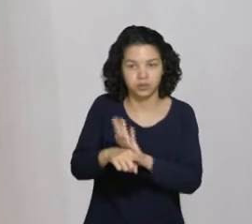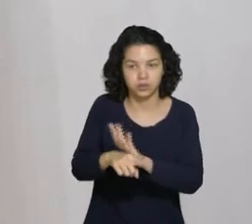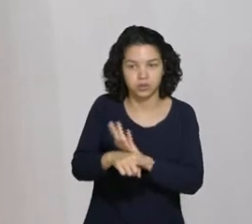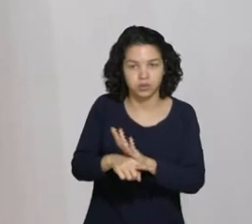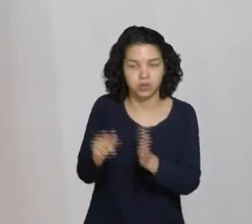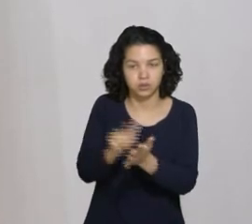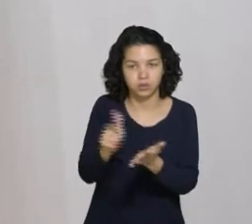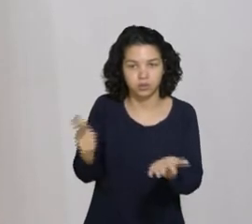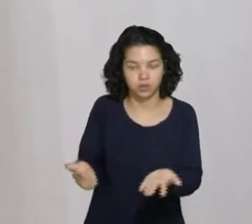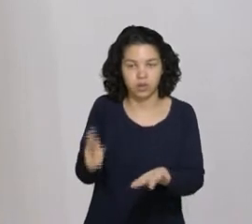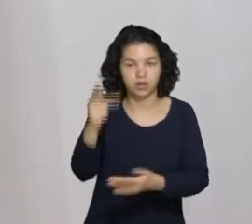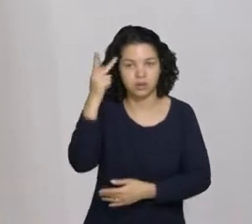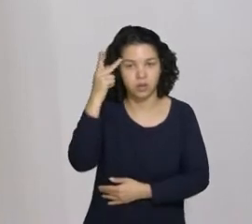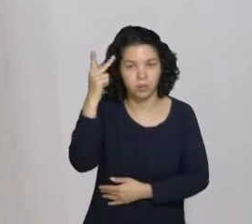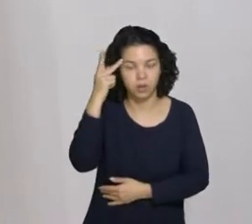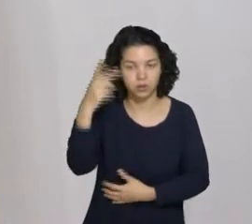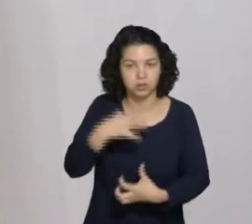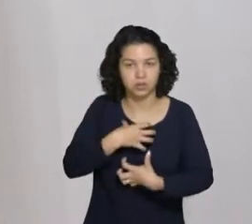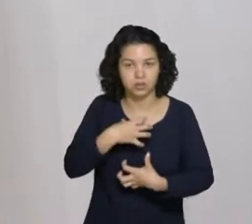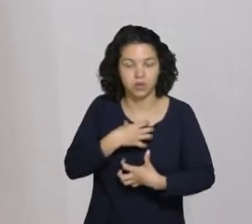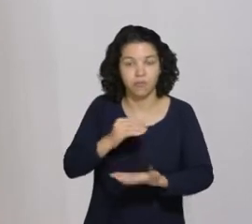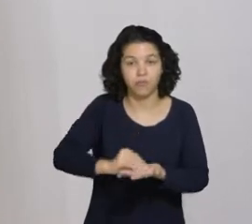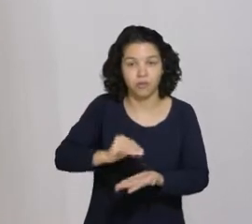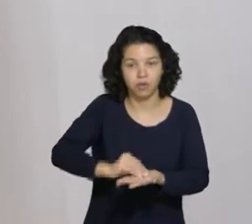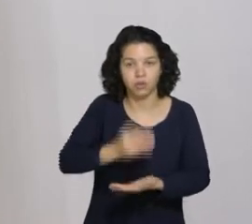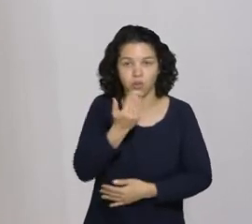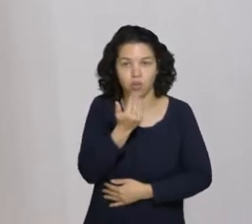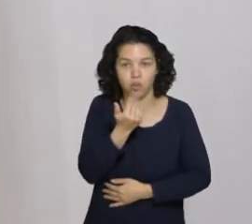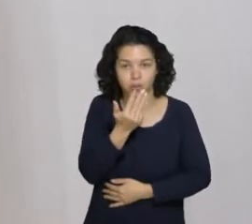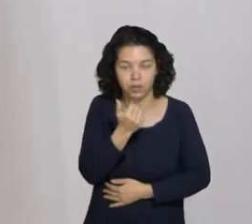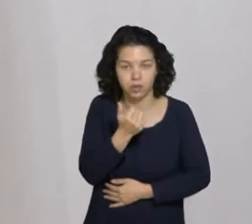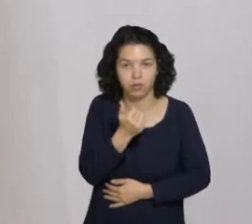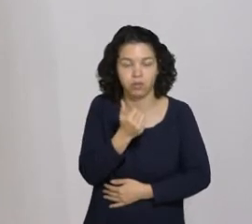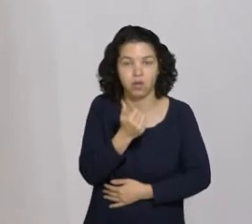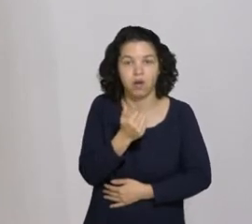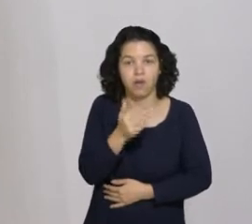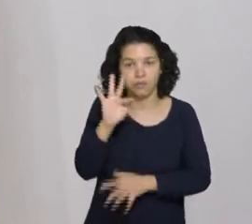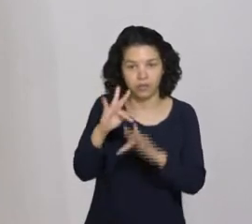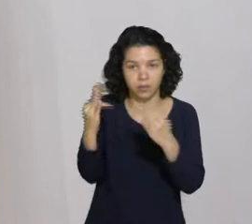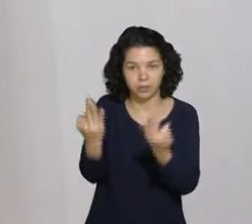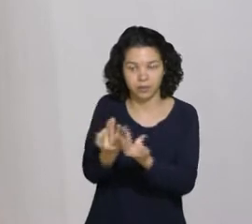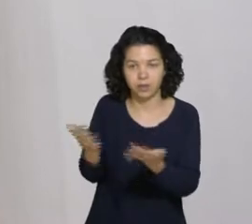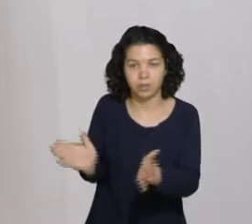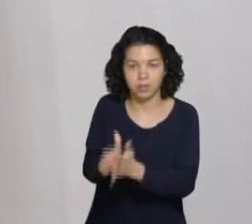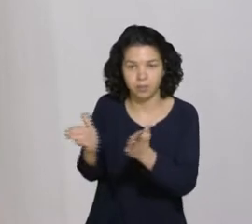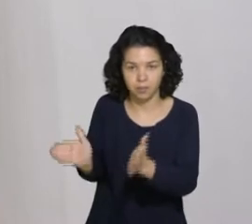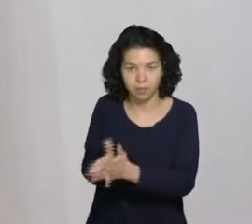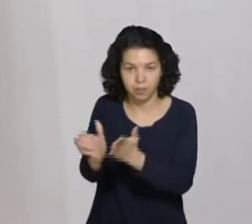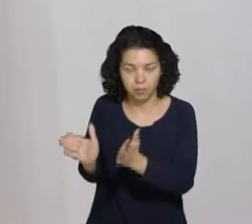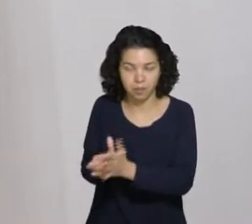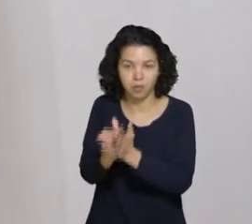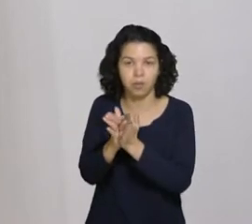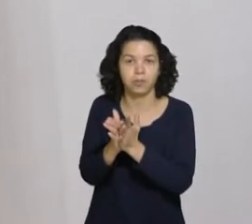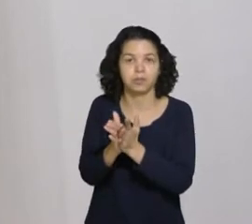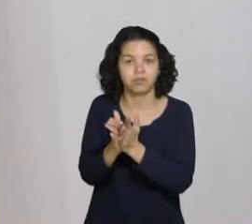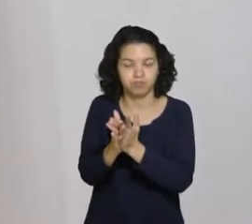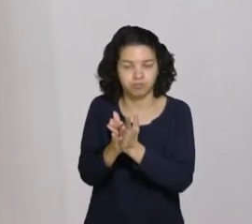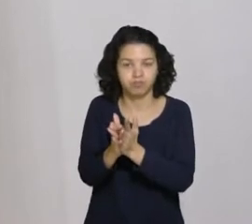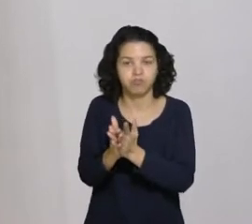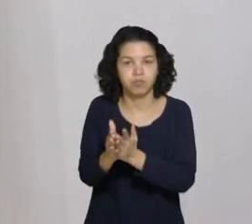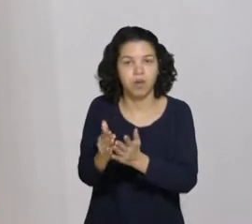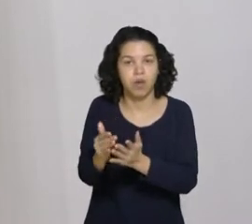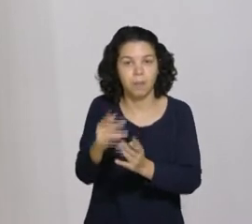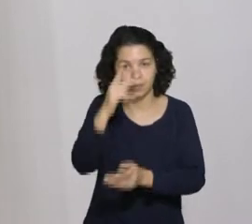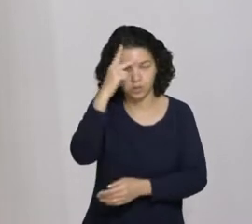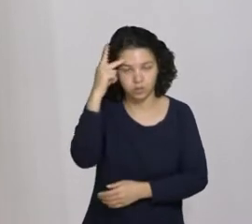sensação de insegurança alimentar afeta sobretudo famílias mais pobres entre os que têm renda familiar de